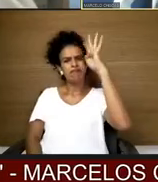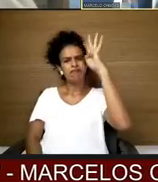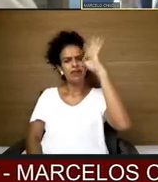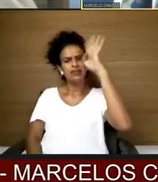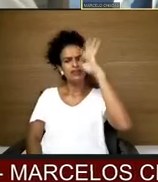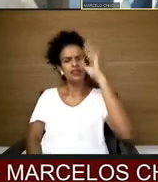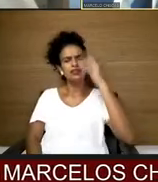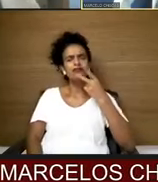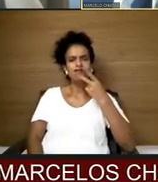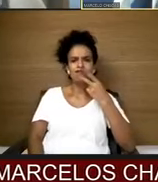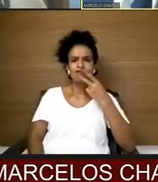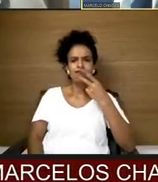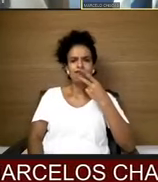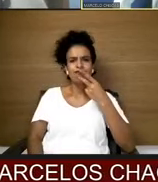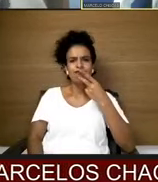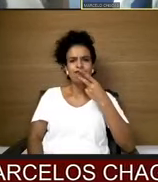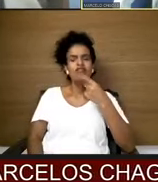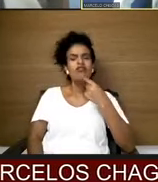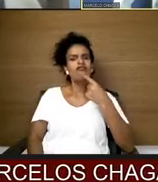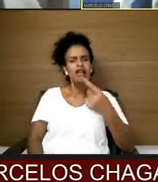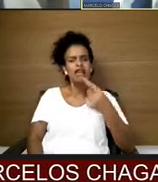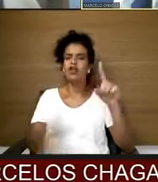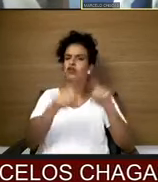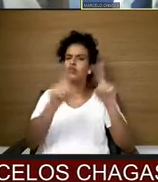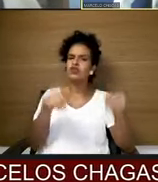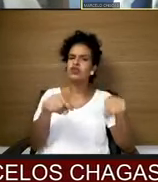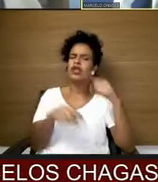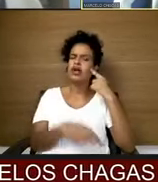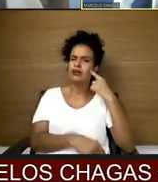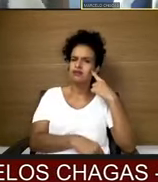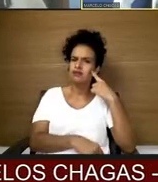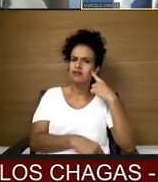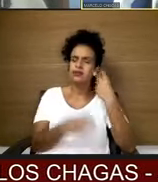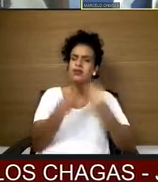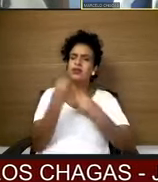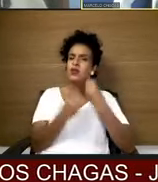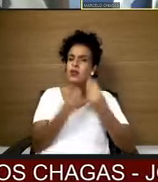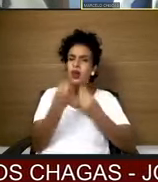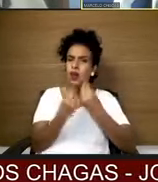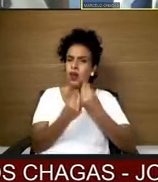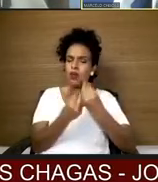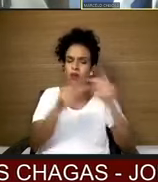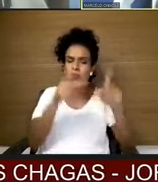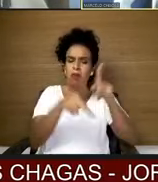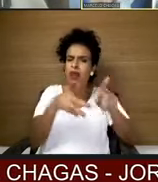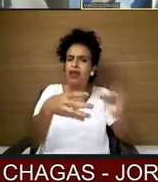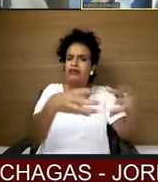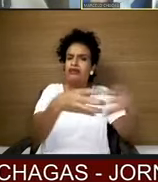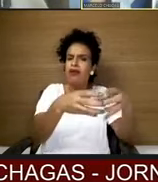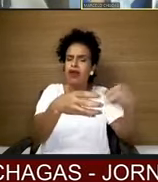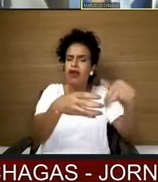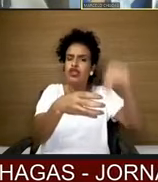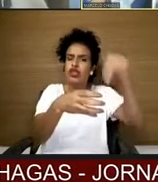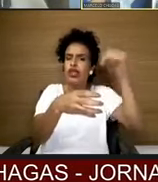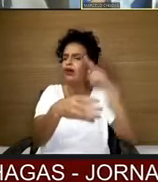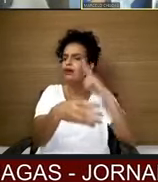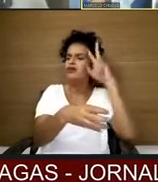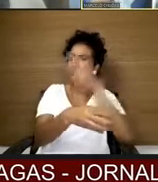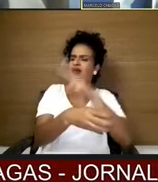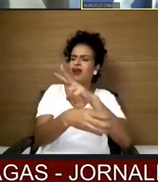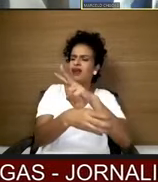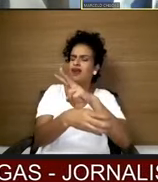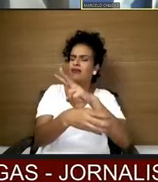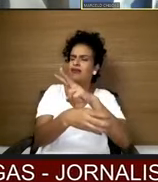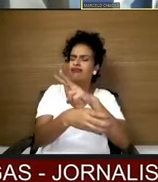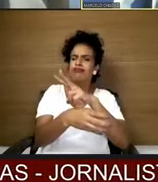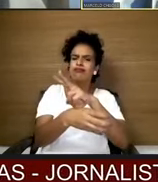estou falando na lógica aqui dos funcionários, né? O que que esse povo, quando olha uma atitude como essa, como secretário de educação, por